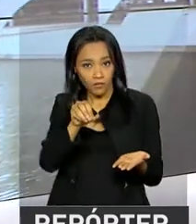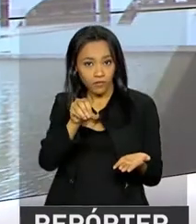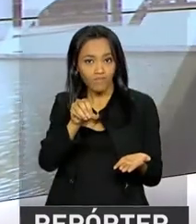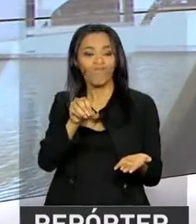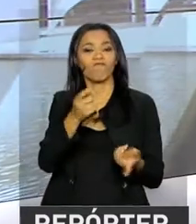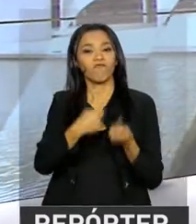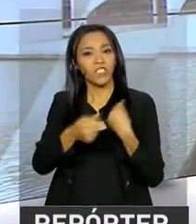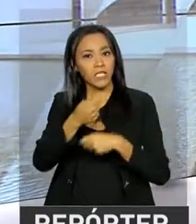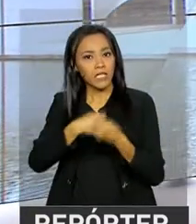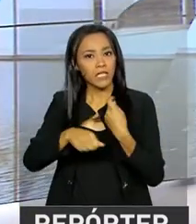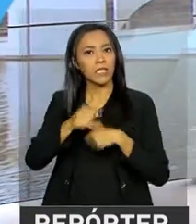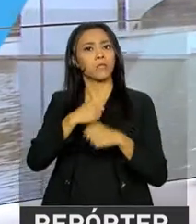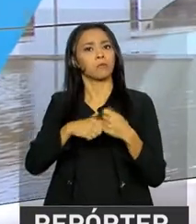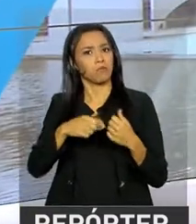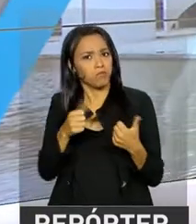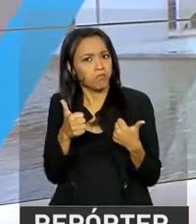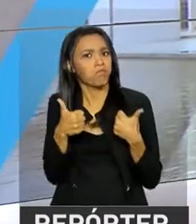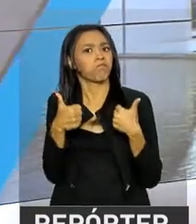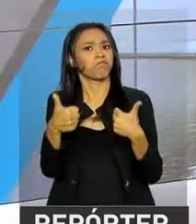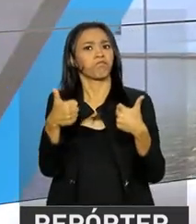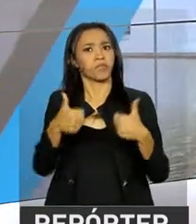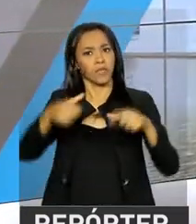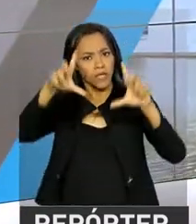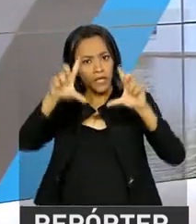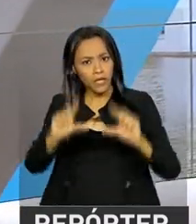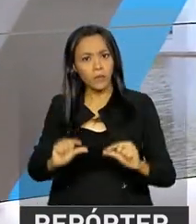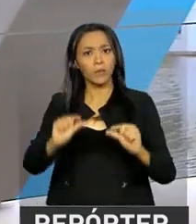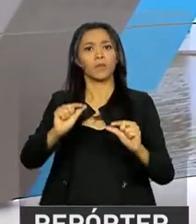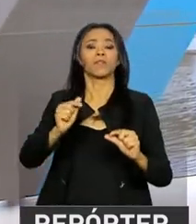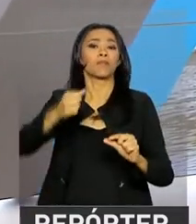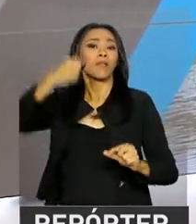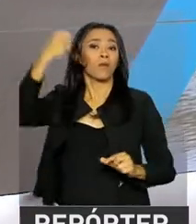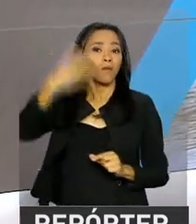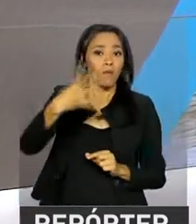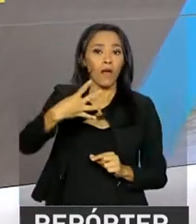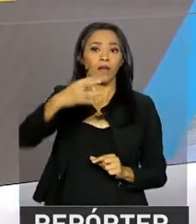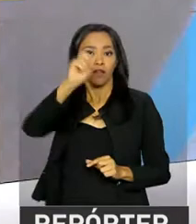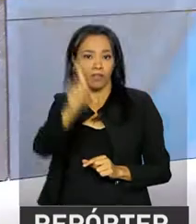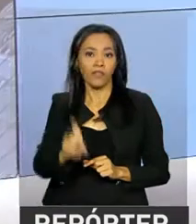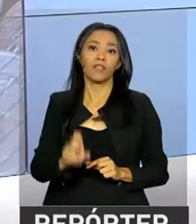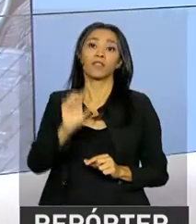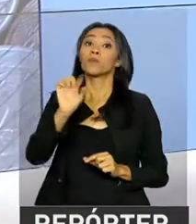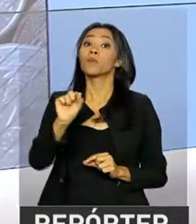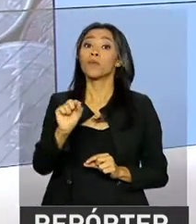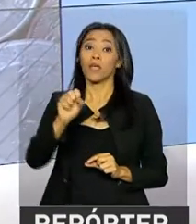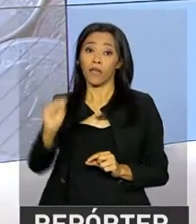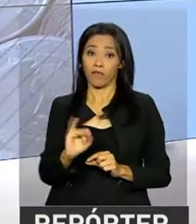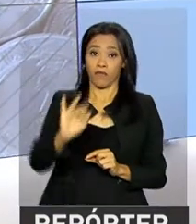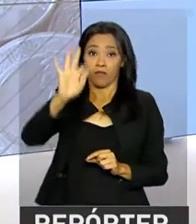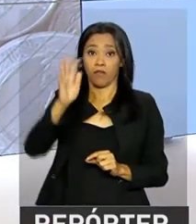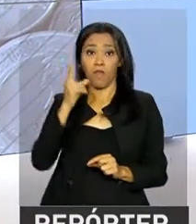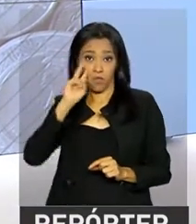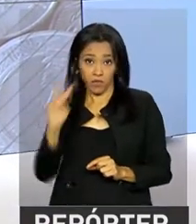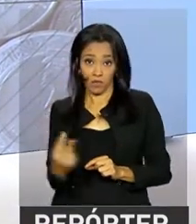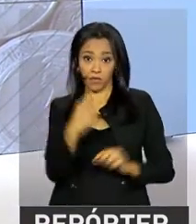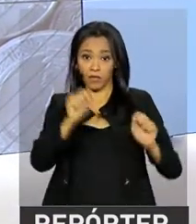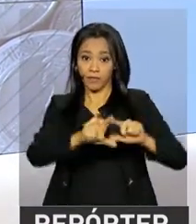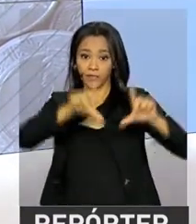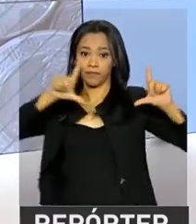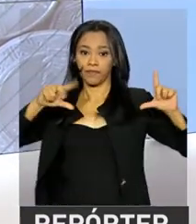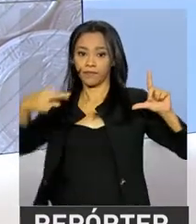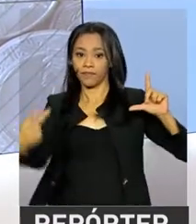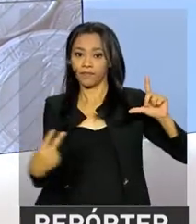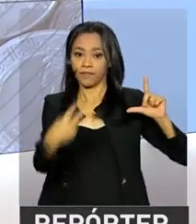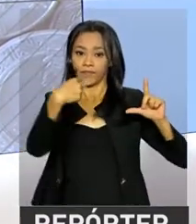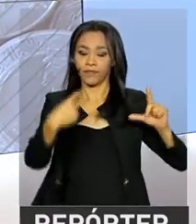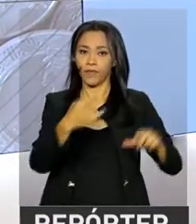pela quarta vez seguida a estimativa de inflação oficial. Vamos ver os números aqui no telão. Está aqui, ó, a inflação